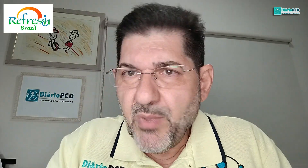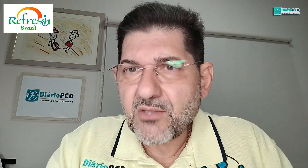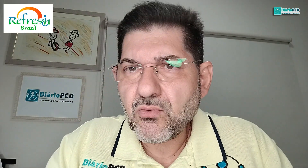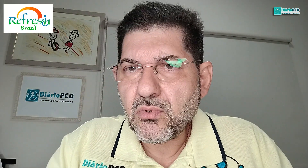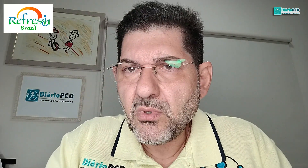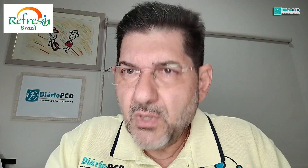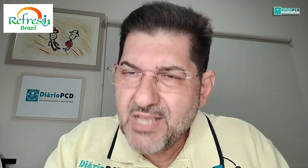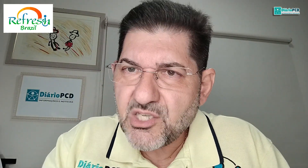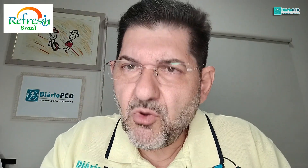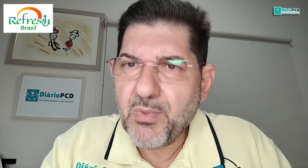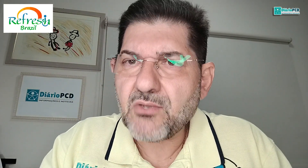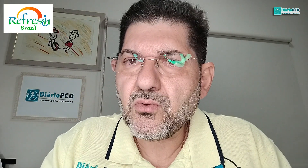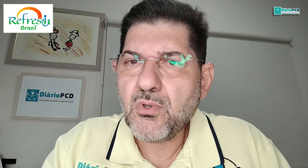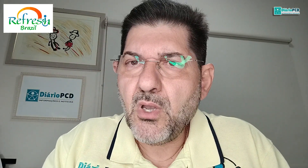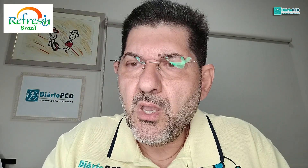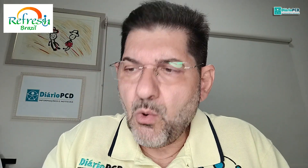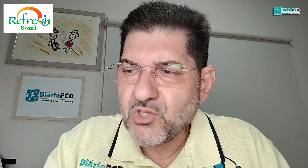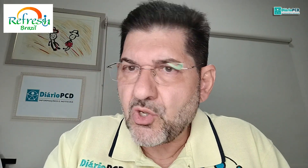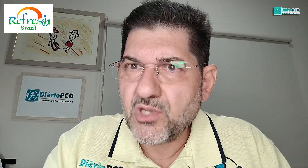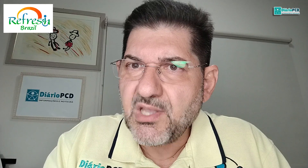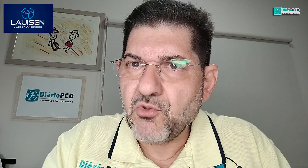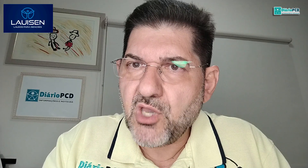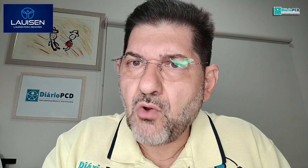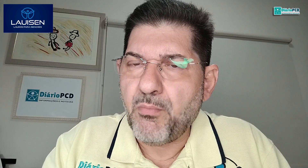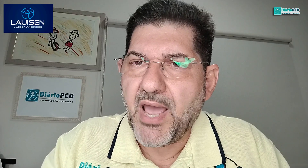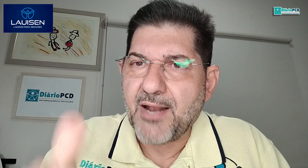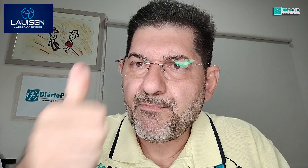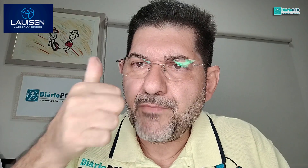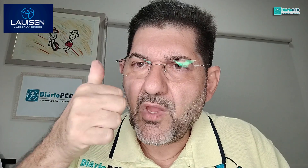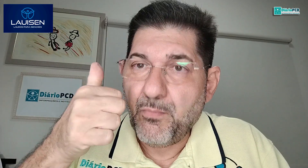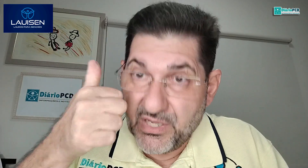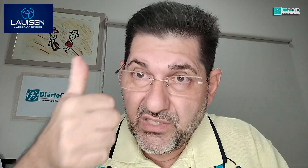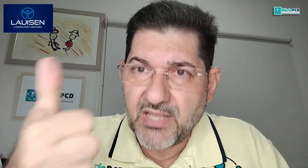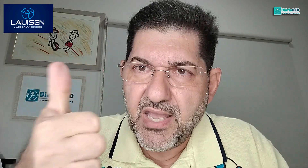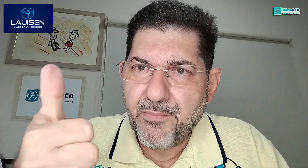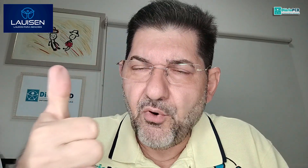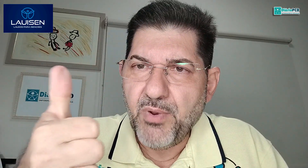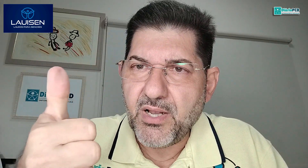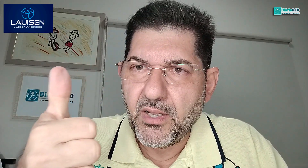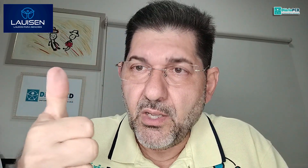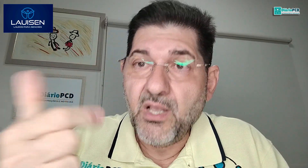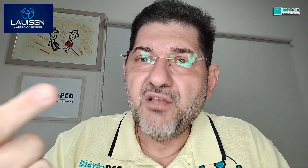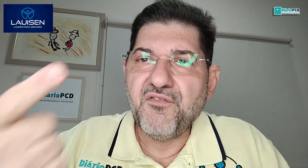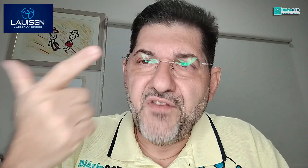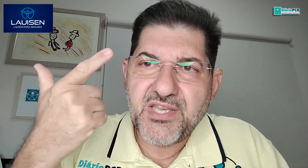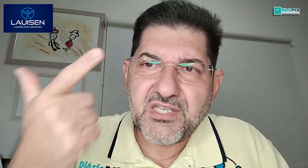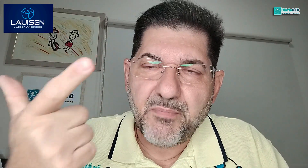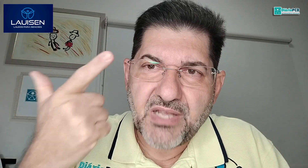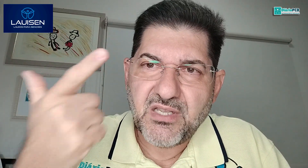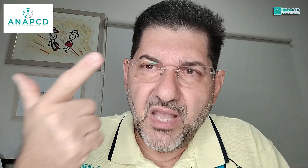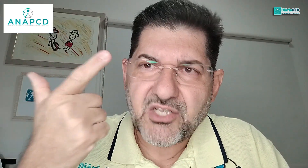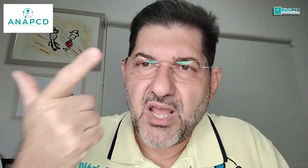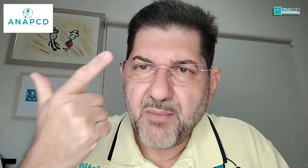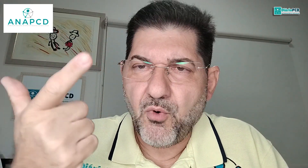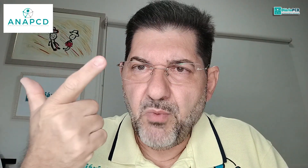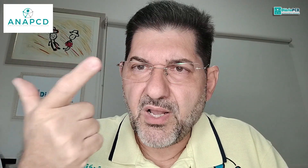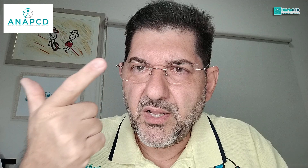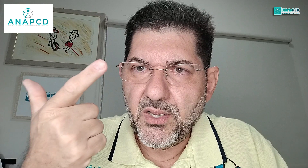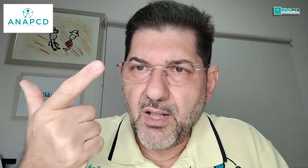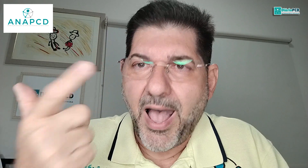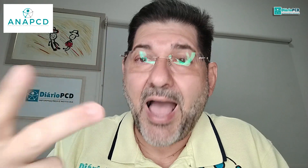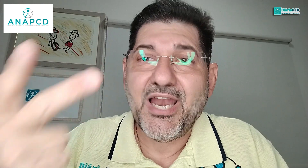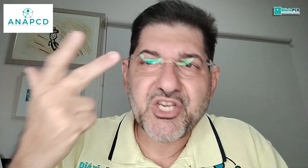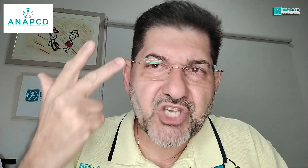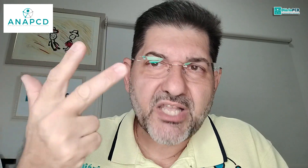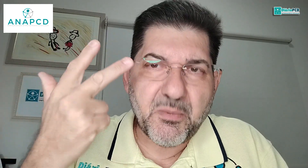nesse momento, eu acho que nós temos que cobrar o presidente da República, vice-presidente da